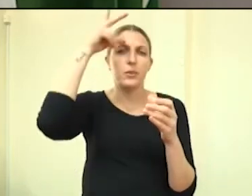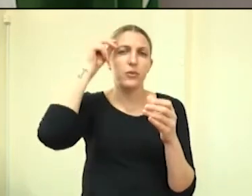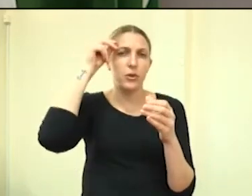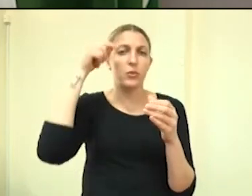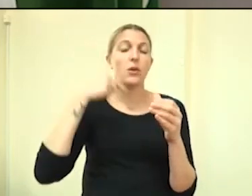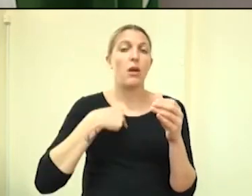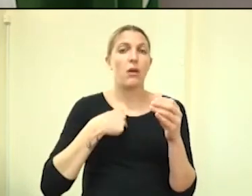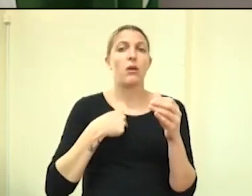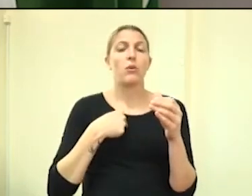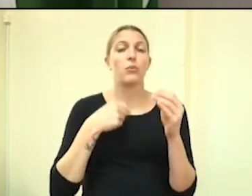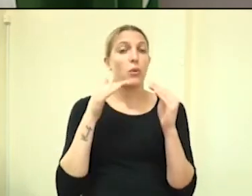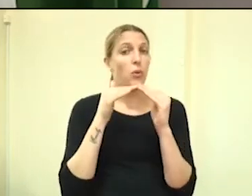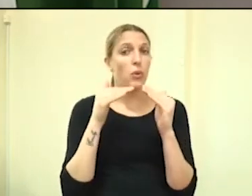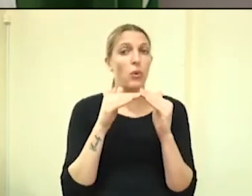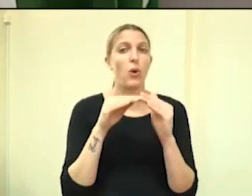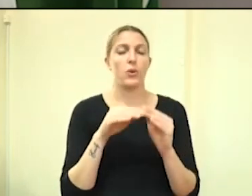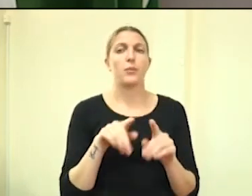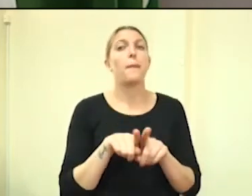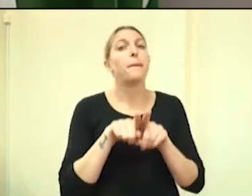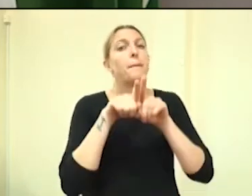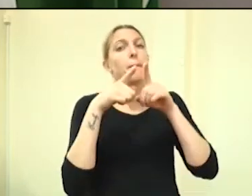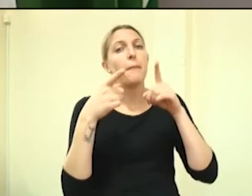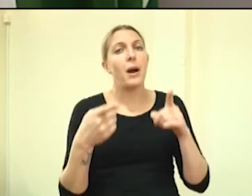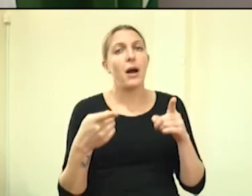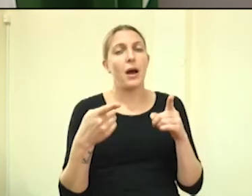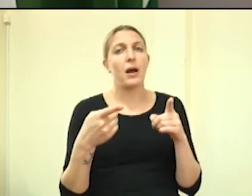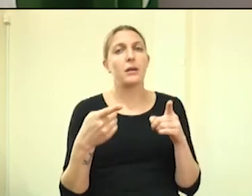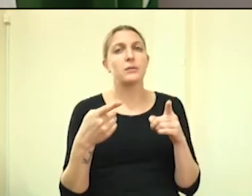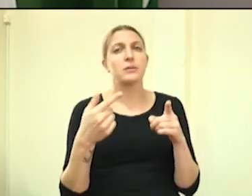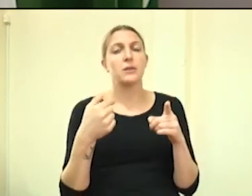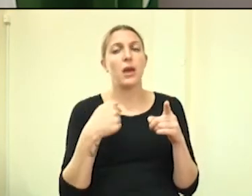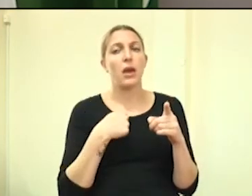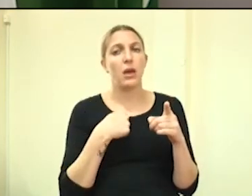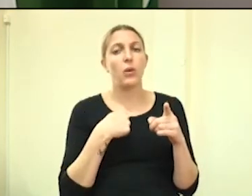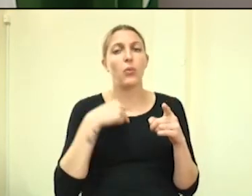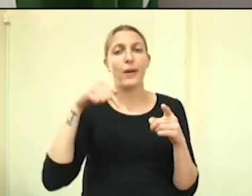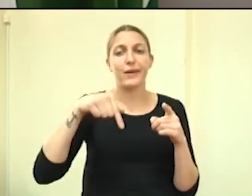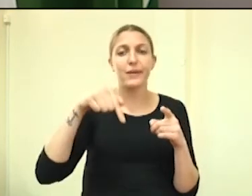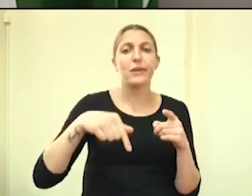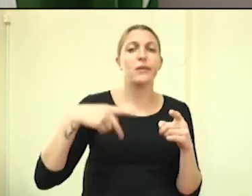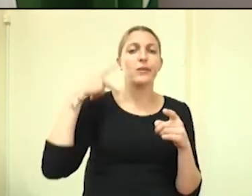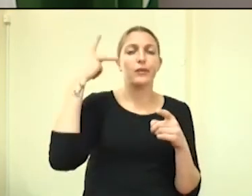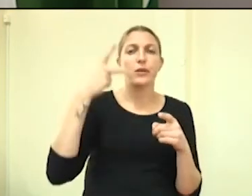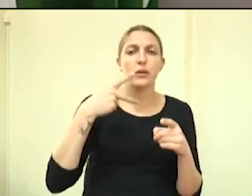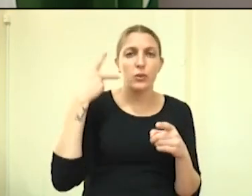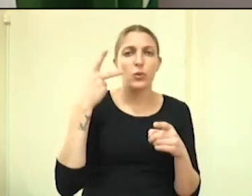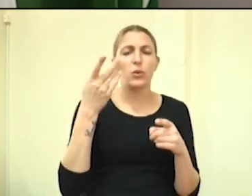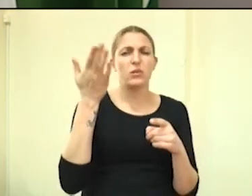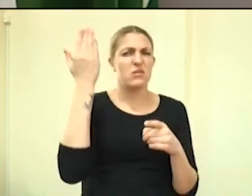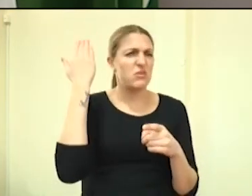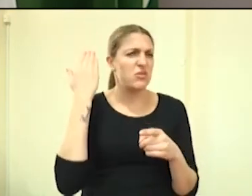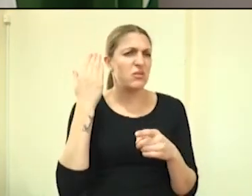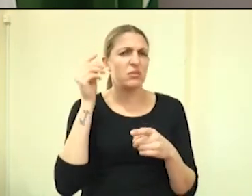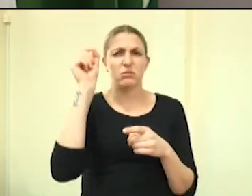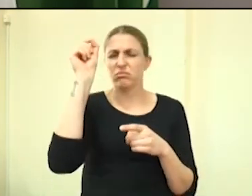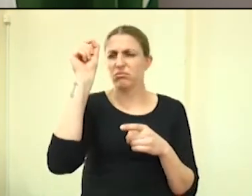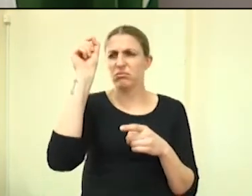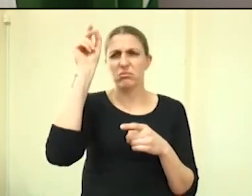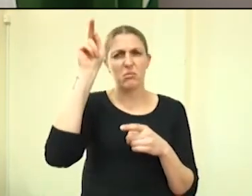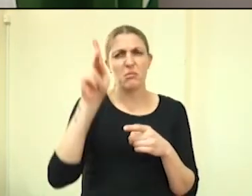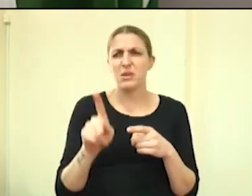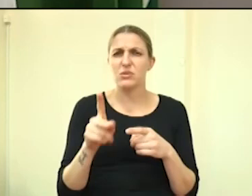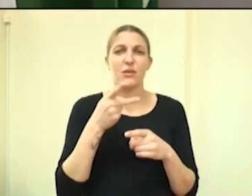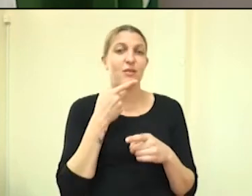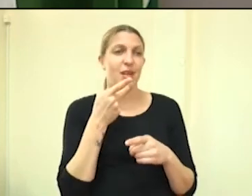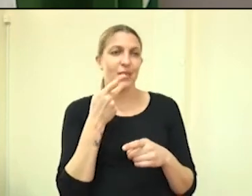vereador. Agora, enquanto membro dessa casa, como já disse alguém aqui esses dias, que eu estou aqui há 400 anos,